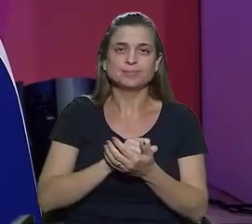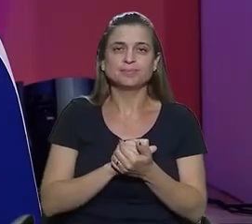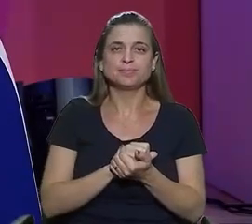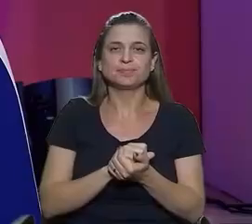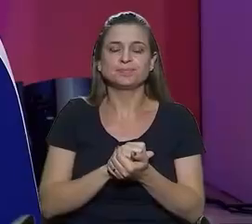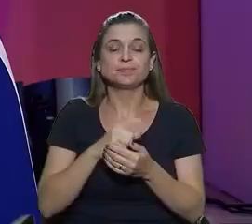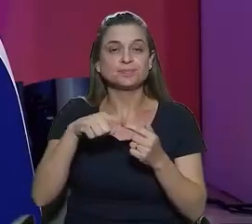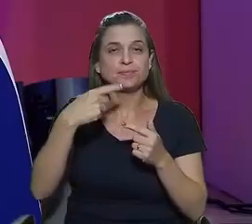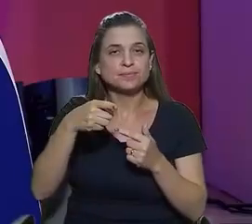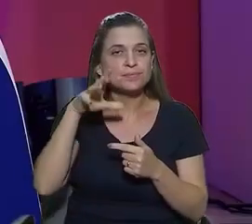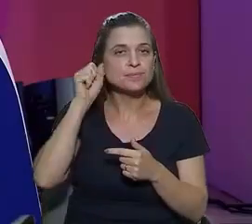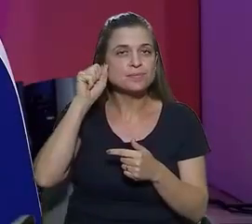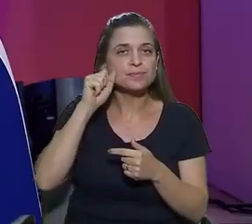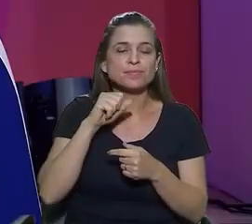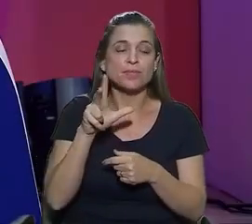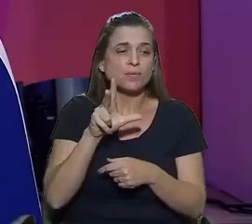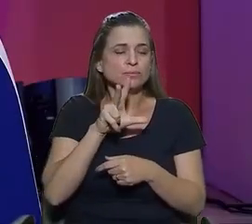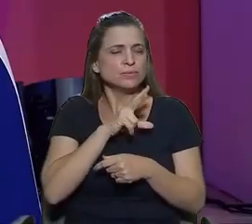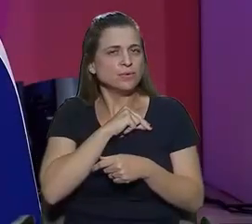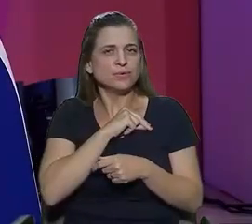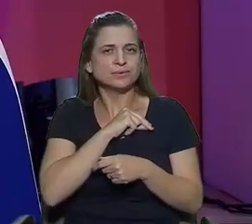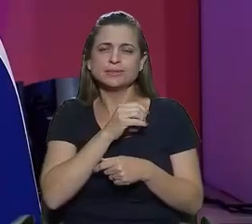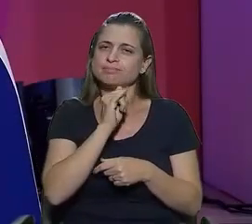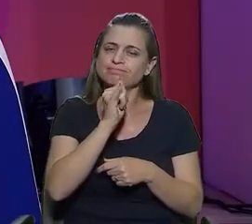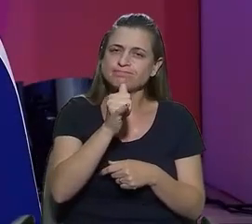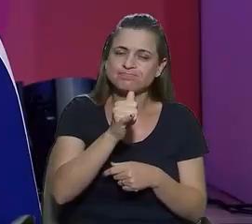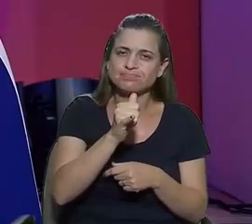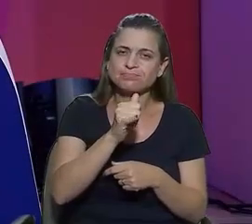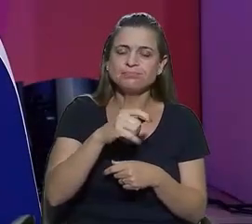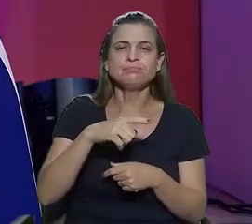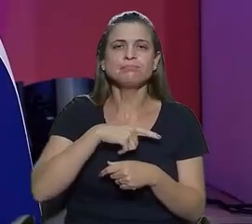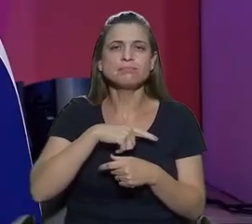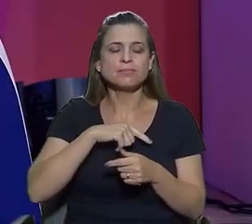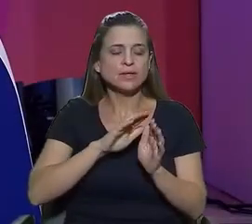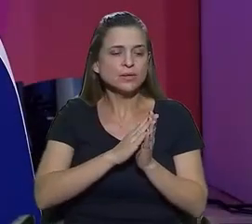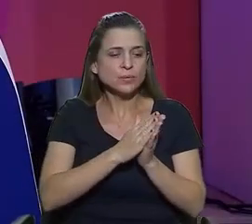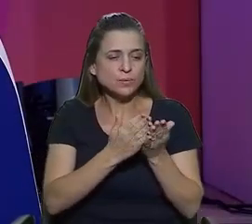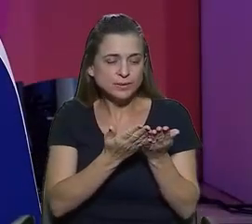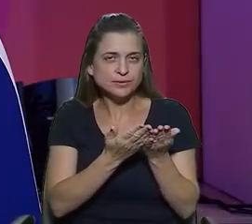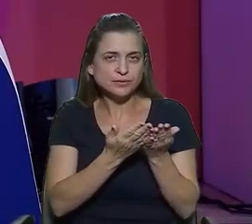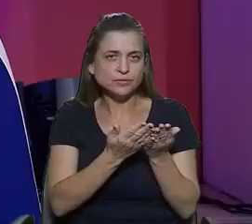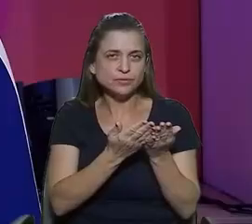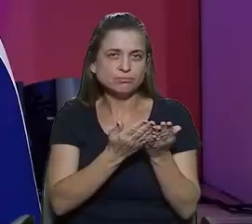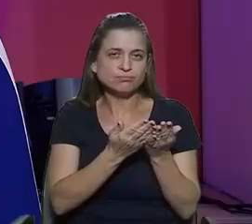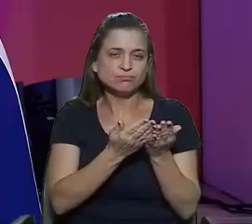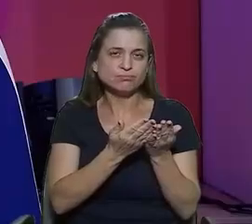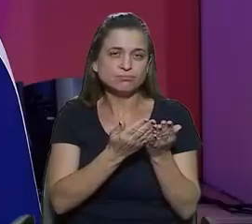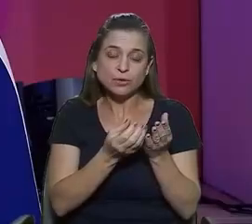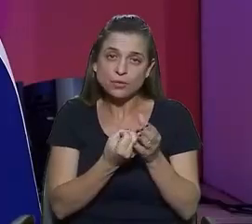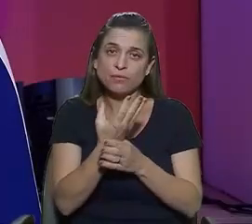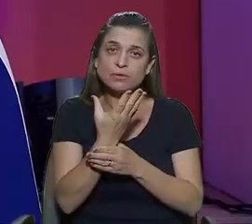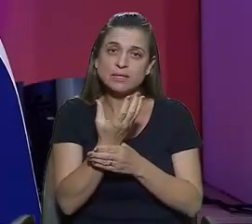depois, eu escutei ela, Kalila, mulher, deixa eu te falar uma coisa. Eu tenho um livro que eu vou lançar E eu queria pedir